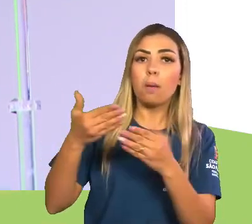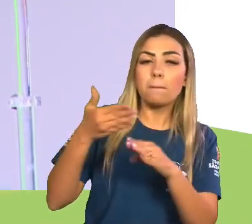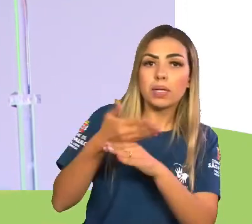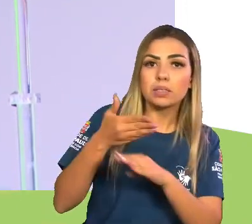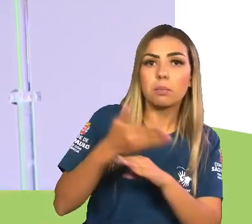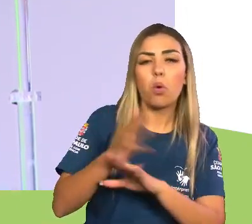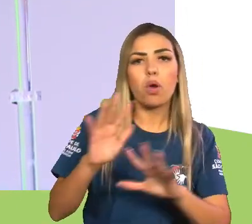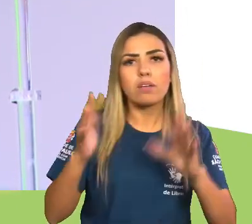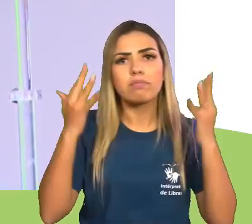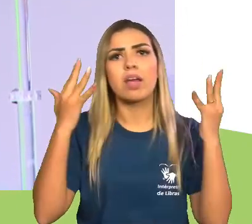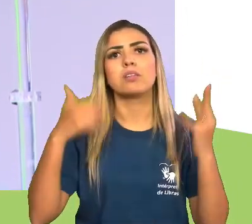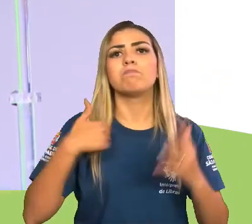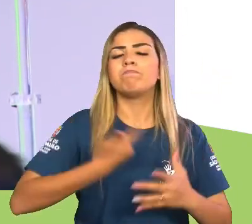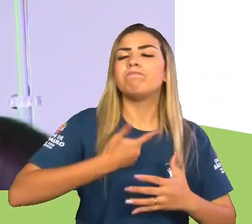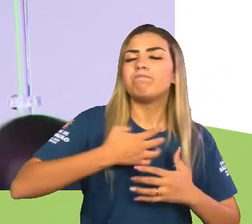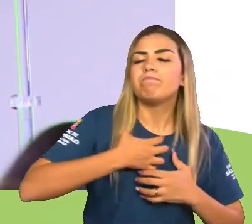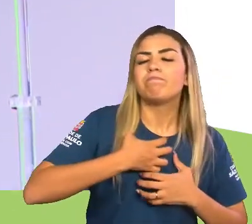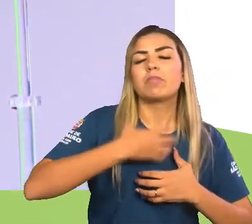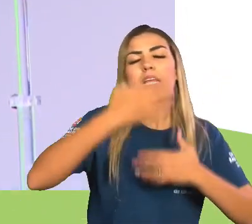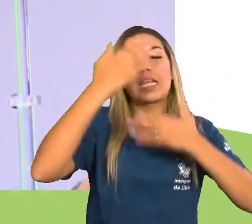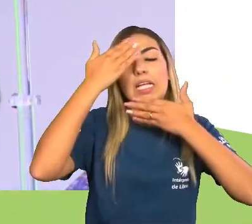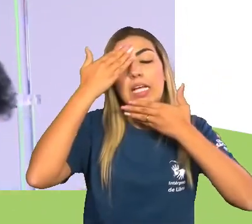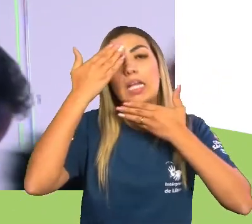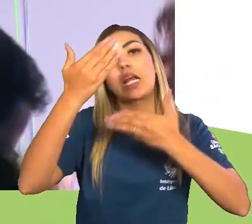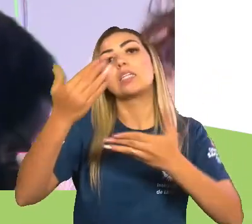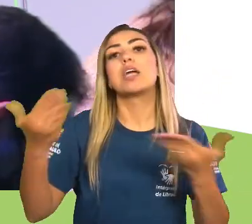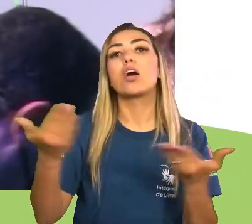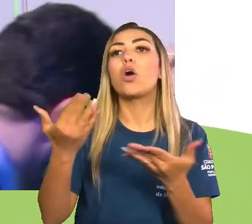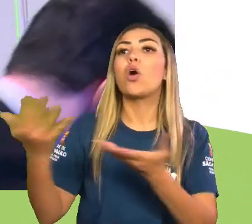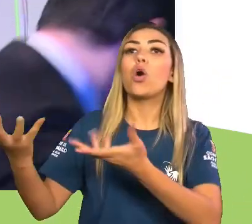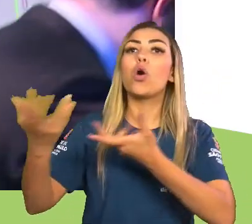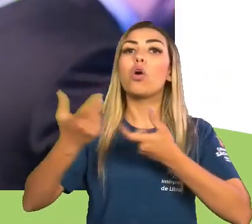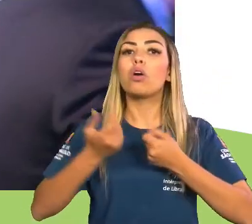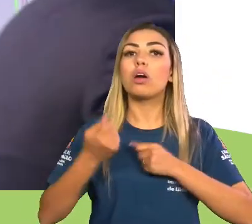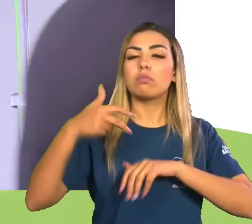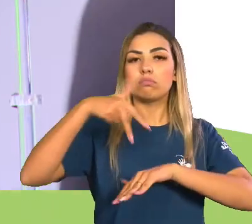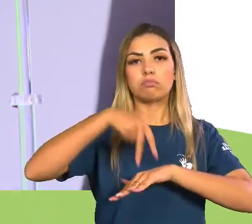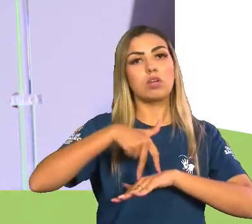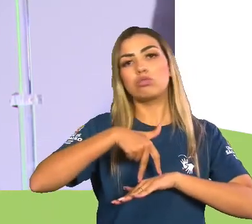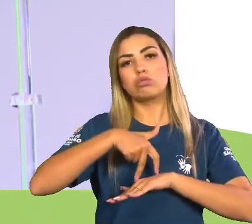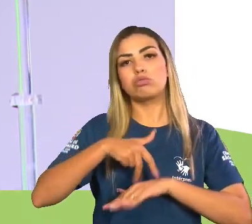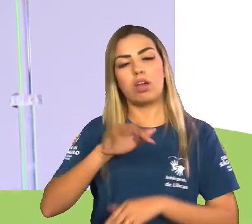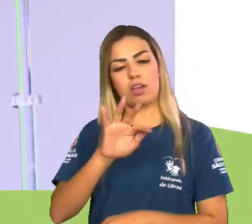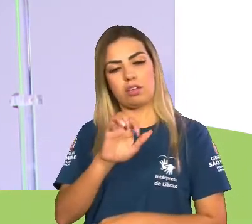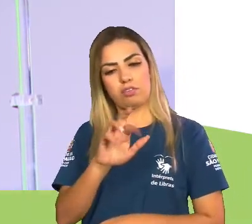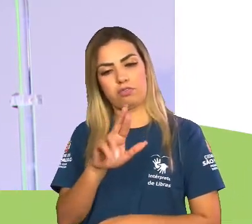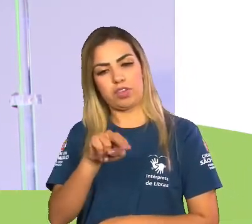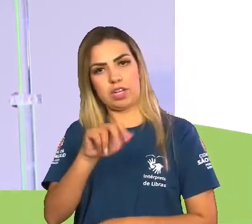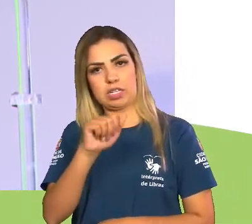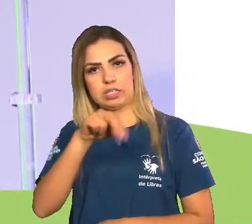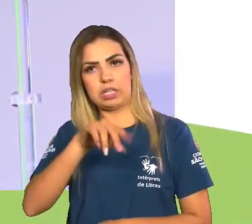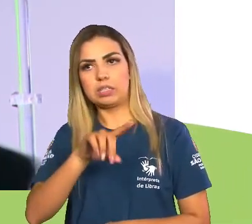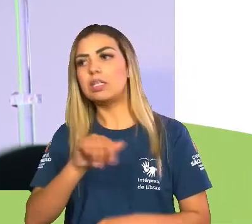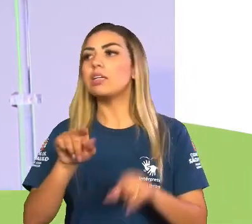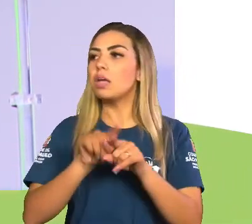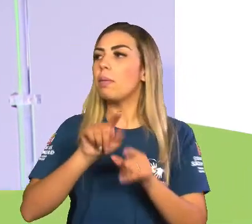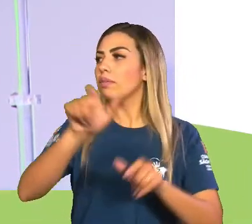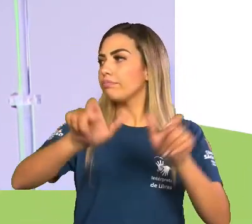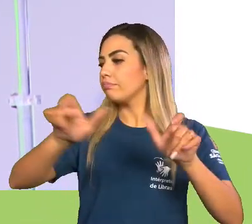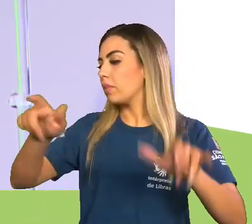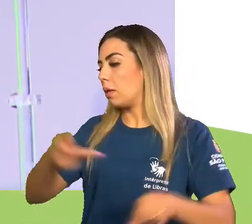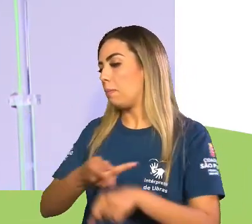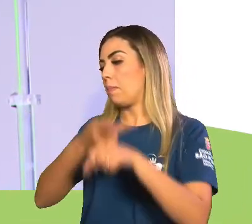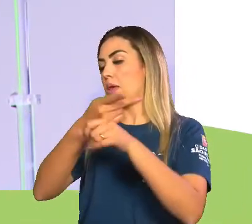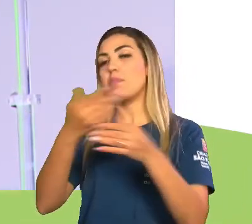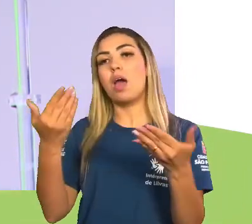somos muitíssimo gratos. Eu quero convidar agora ao palco Tony e a Fernanda, além dos nossos premiados, para que a gente possa registrar